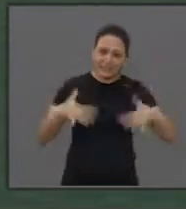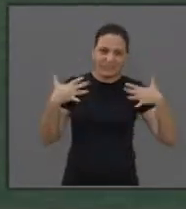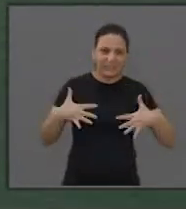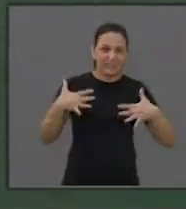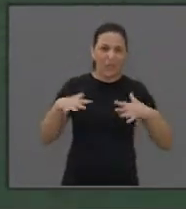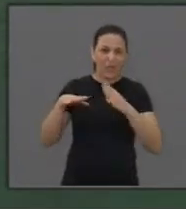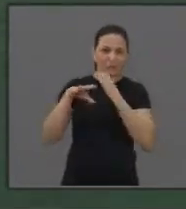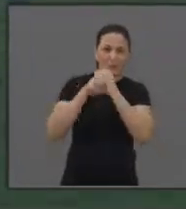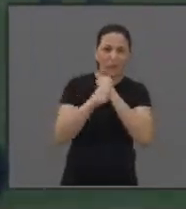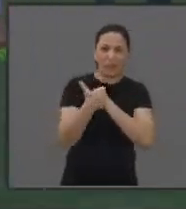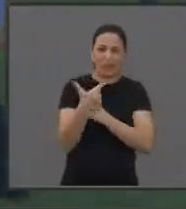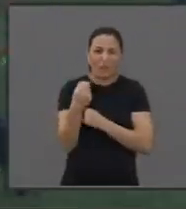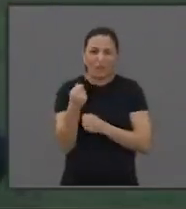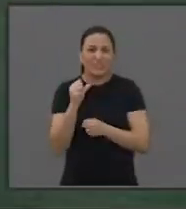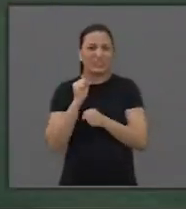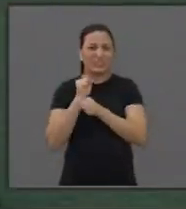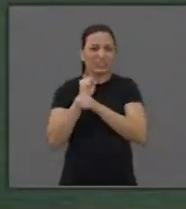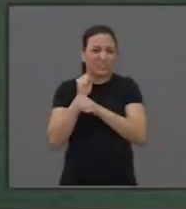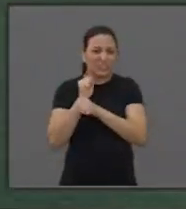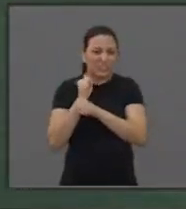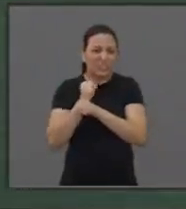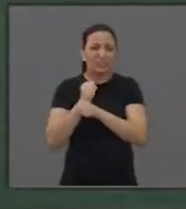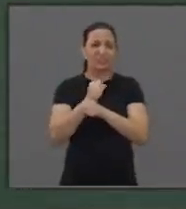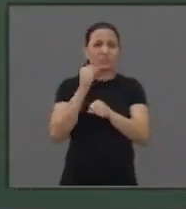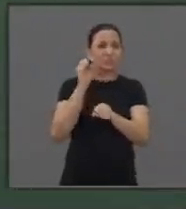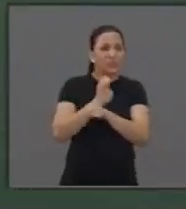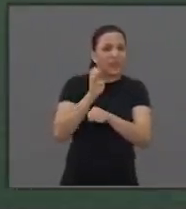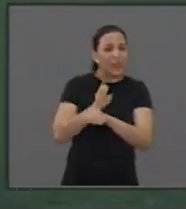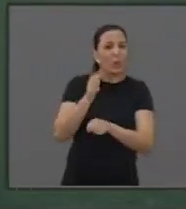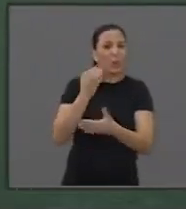acabou o desespero de quase 20 anos, acabou o